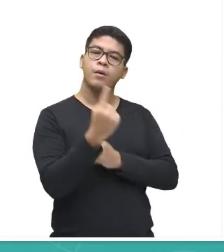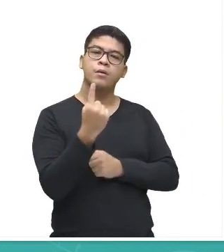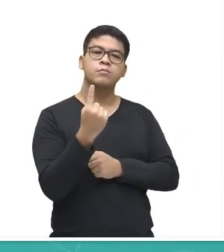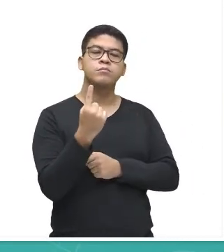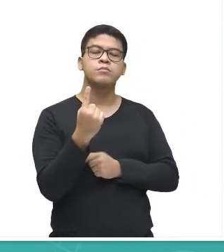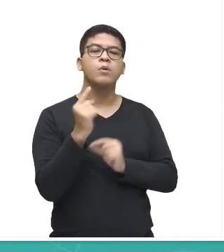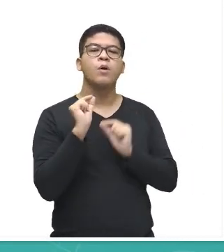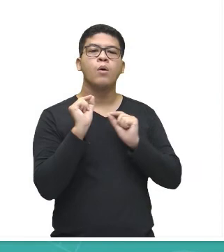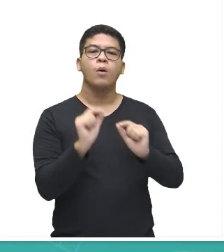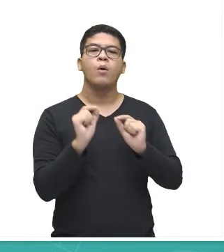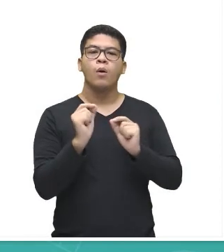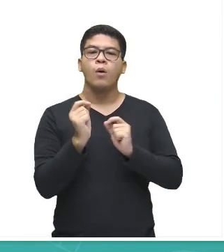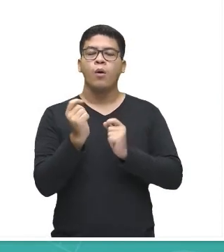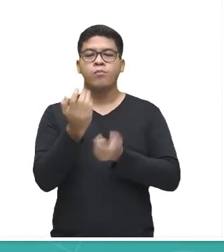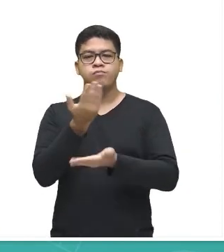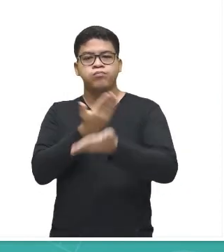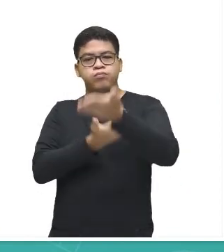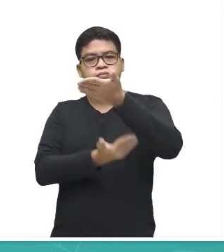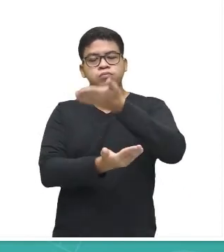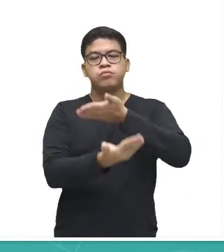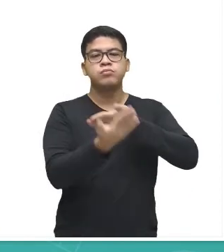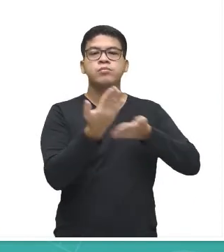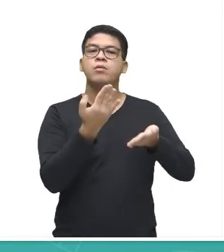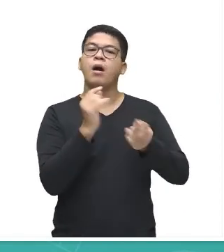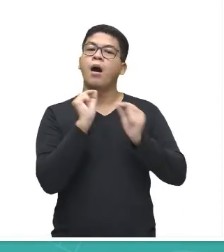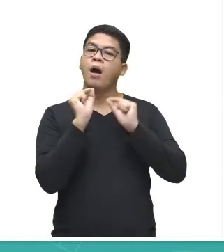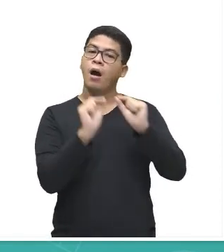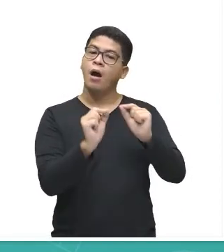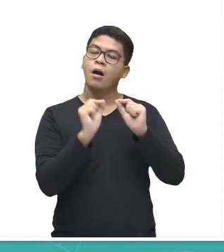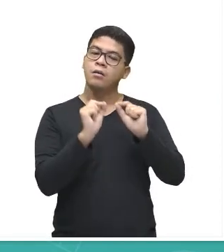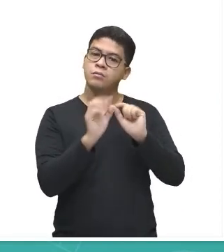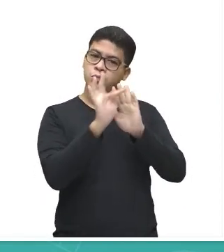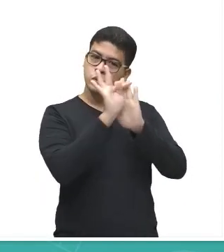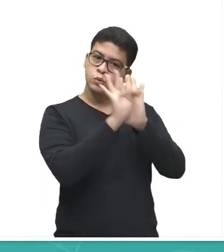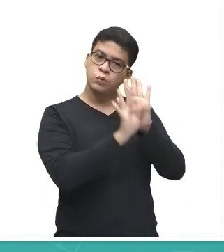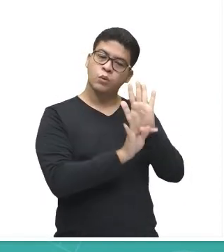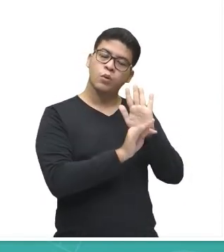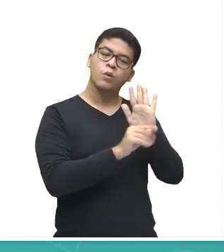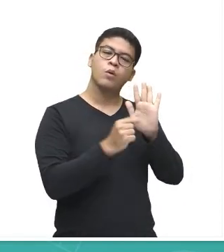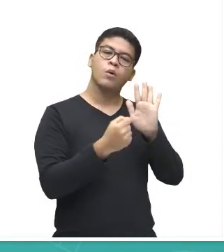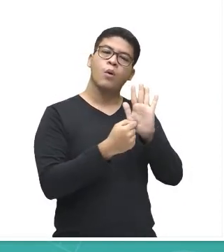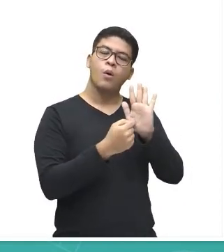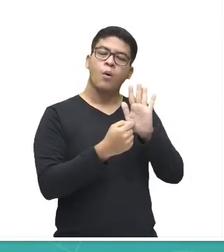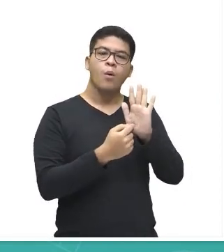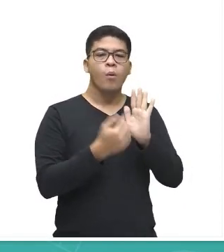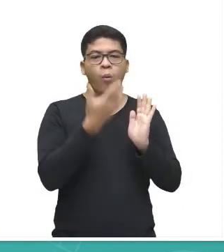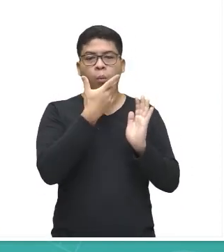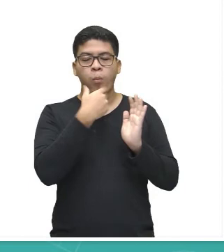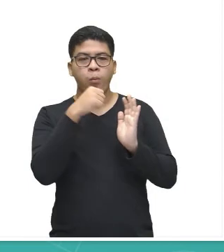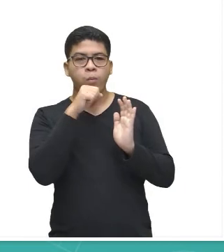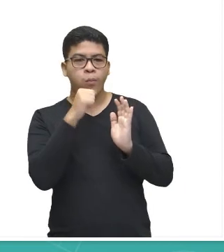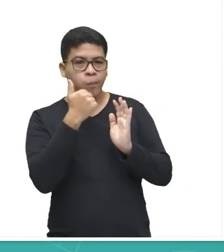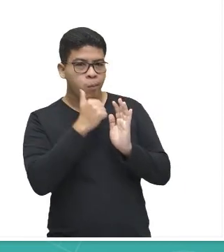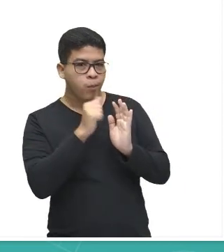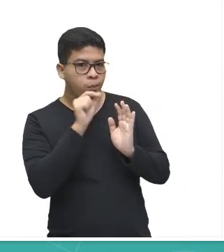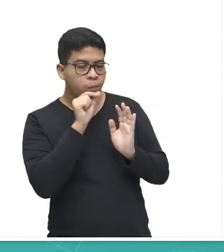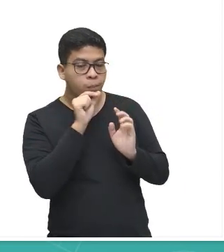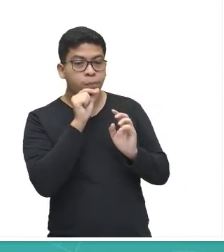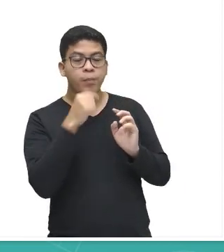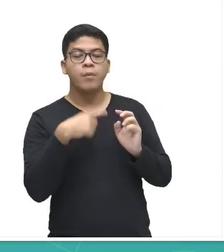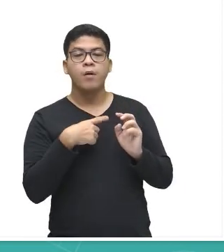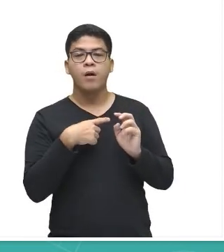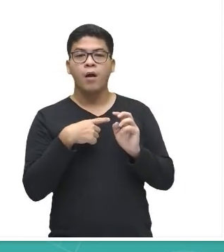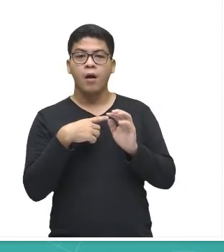sobre a relação, né? Fizemos um texto sobre a relação pais e filhos adolescentes, certo?